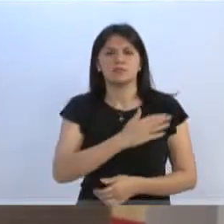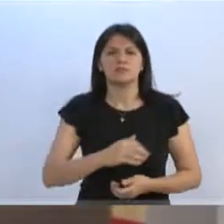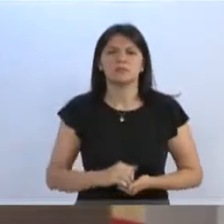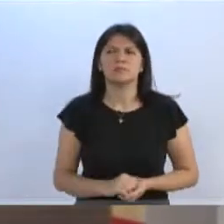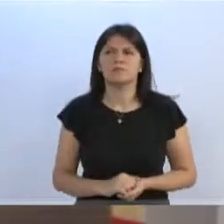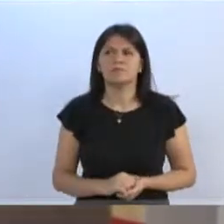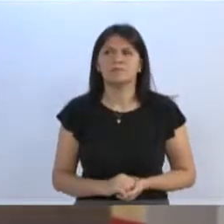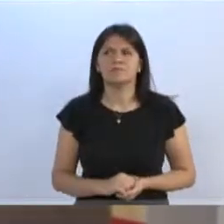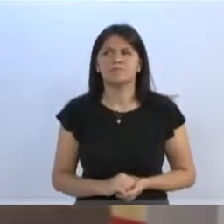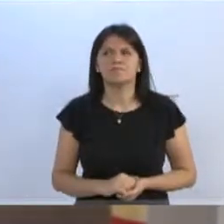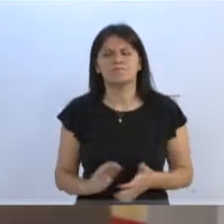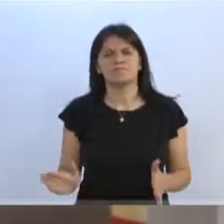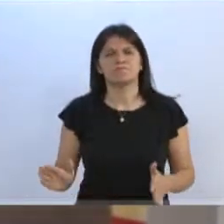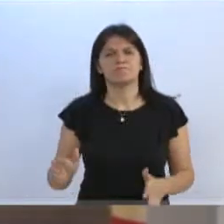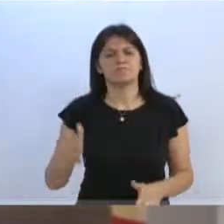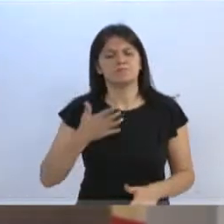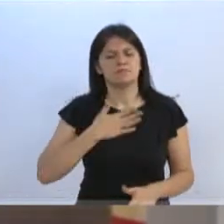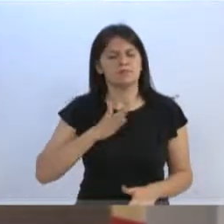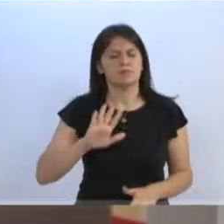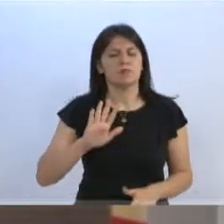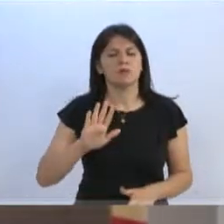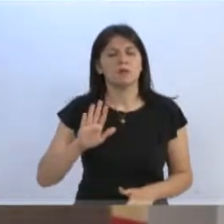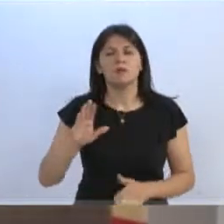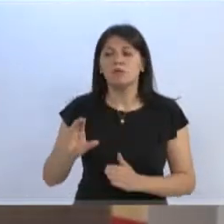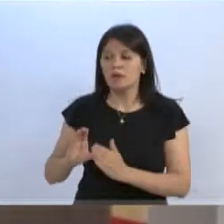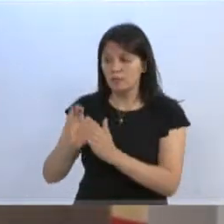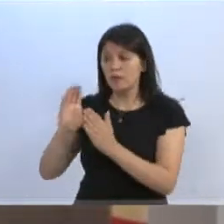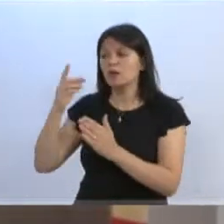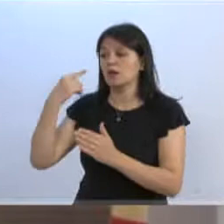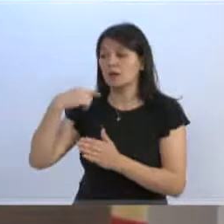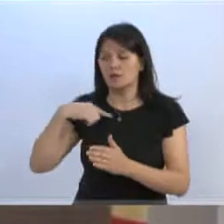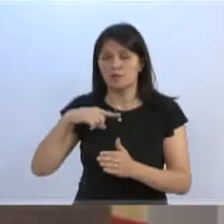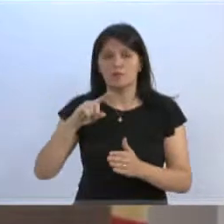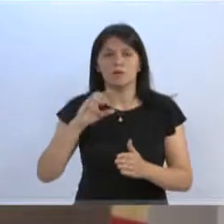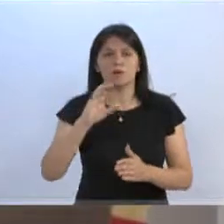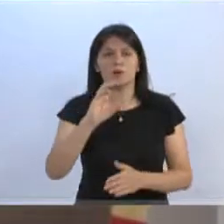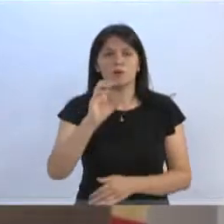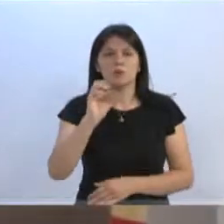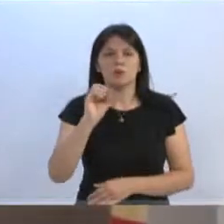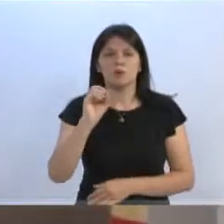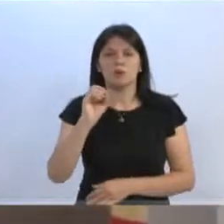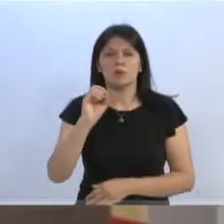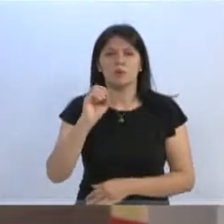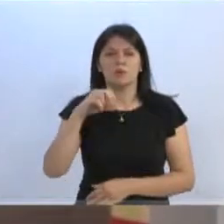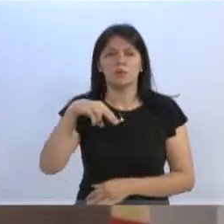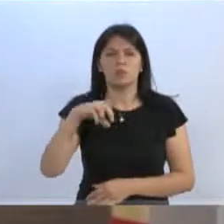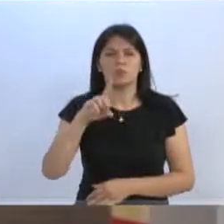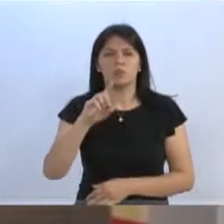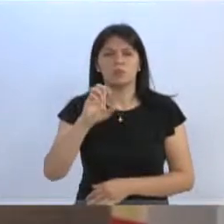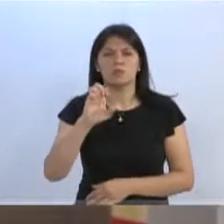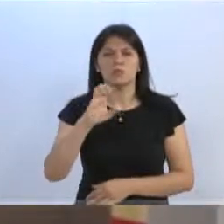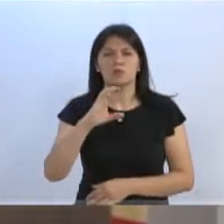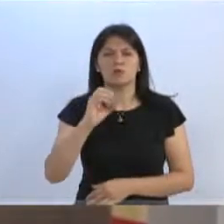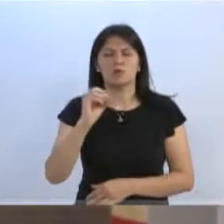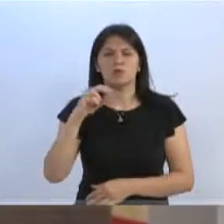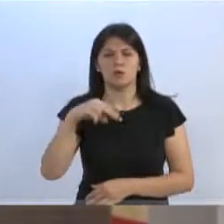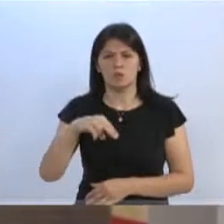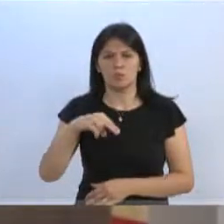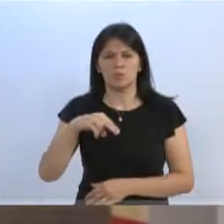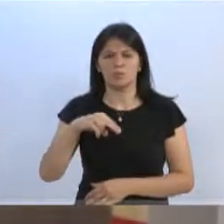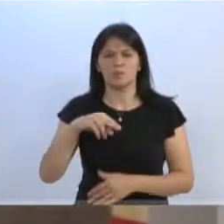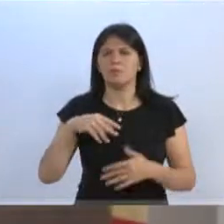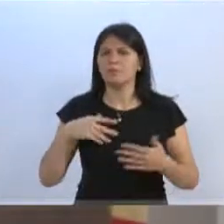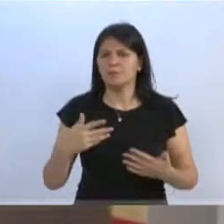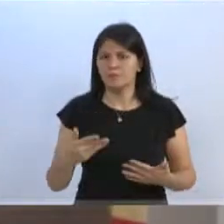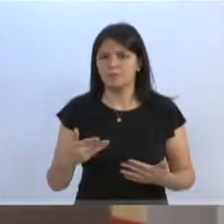Não satisfeito, o vereador Caminha, eu apelei ao CONDECOM, Conselho Municipal dos Direitos Difusos,